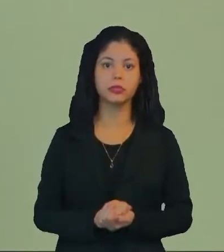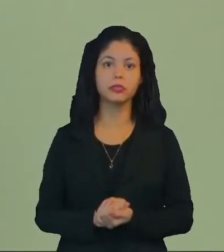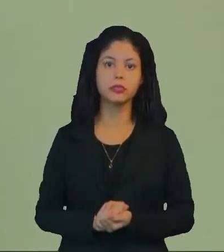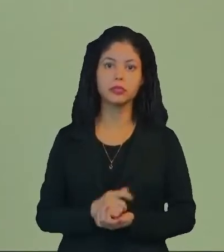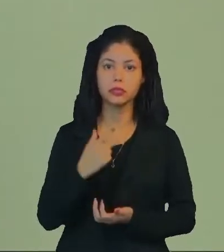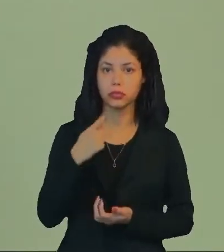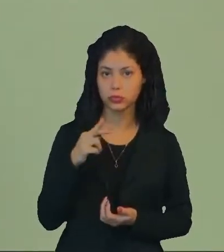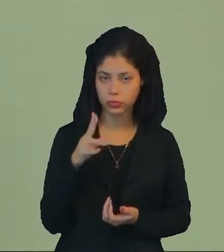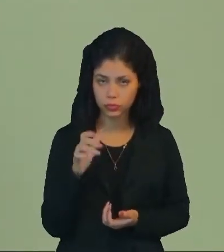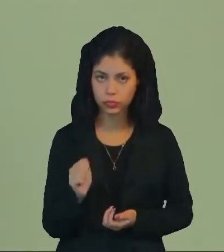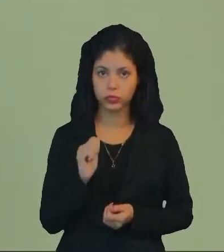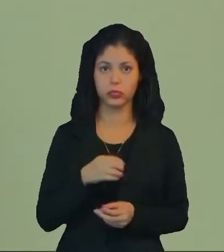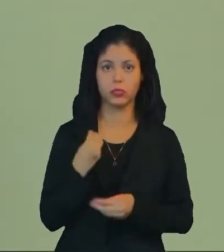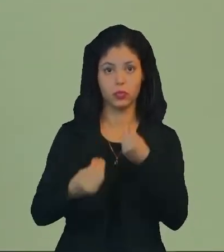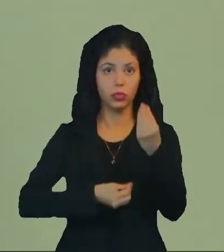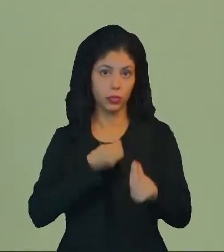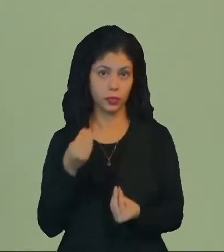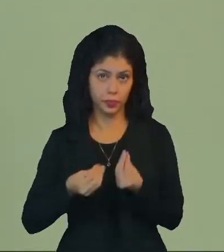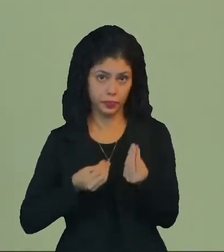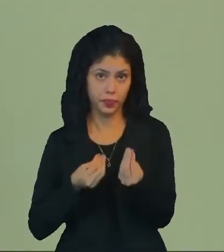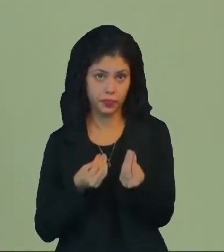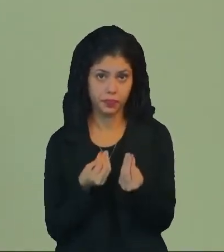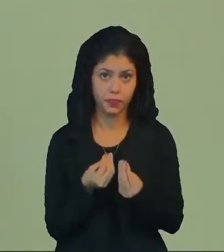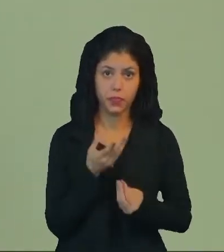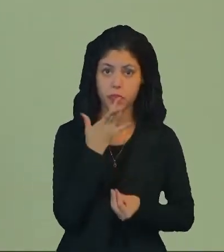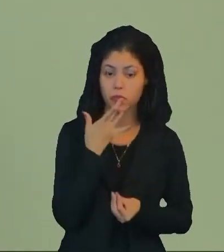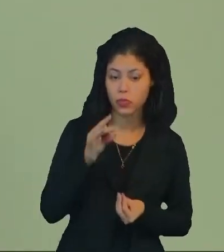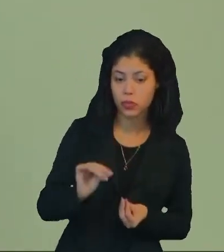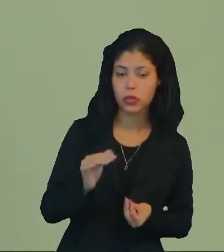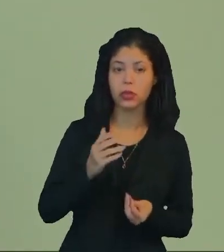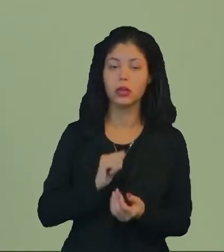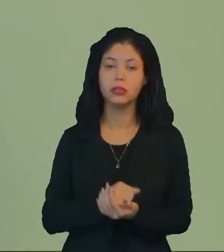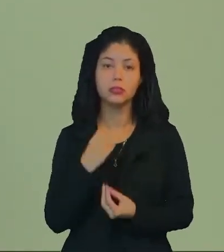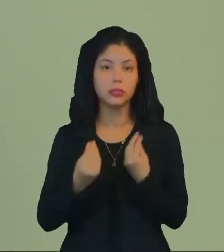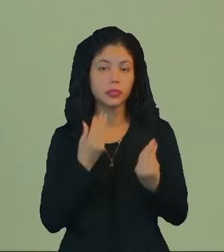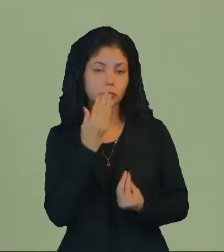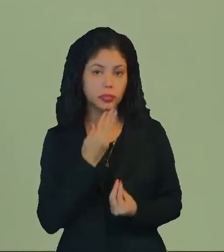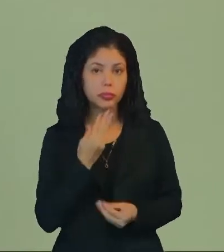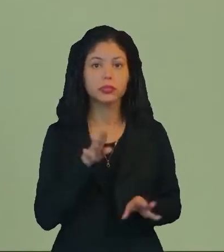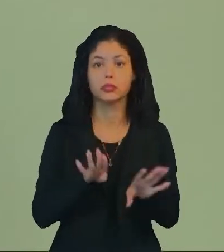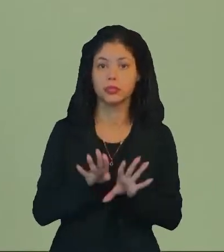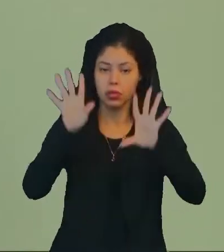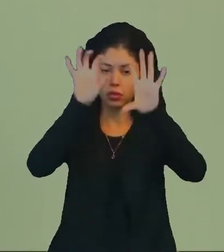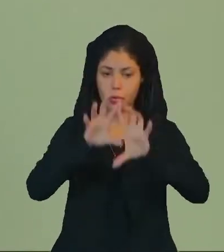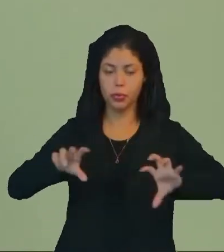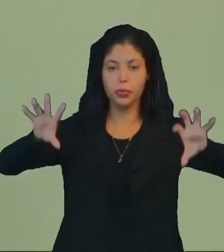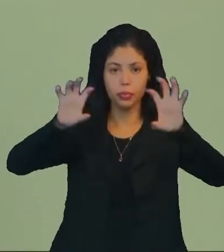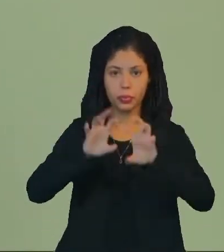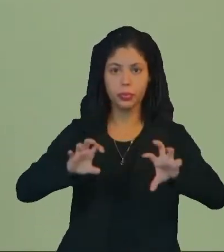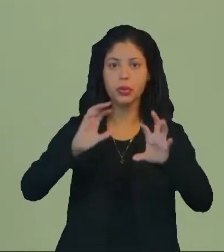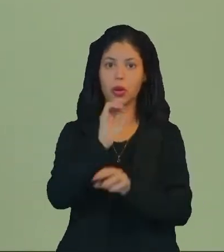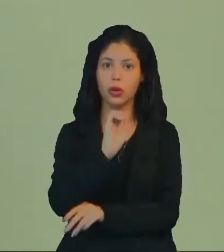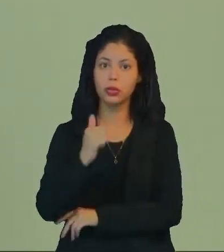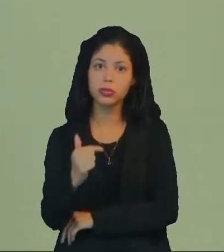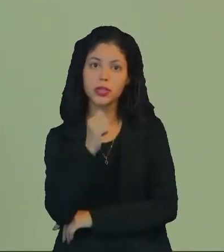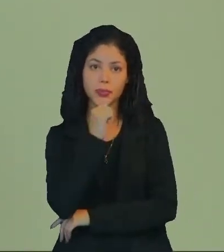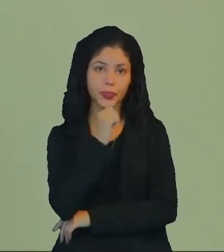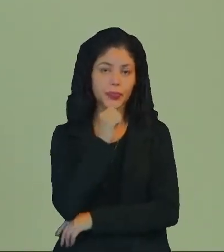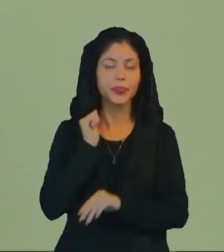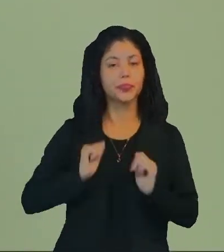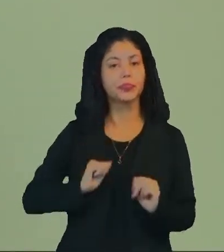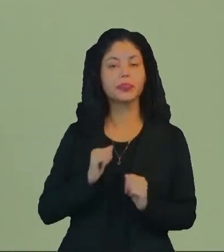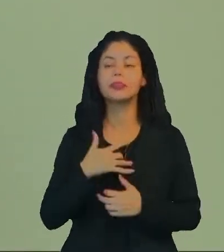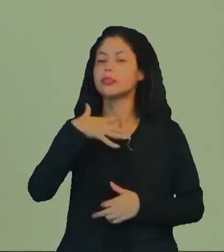água potável, tanto na forma de água salgada, água doce, como também tem gás, né, por exemplo, o oxigênio, que nos